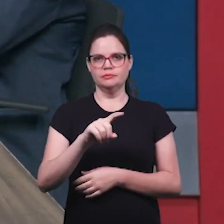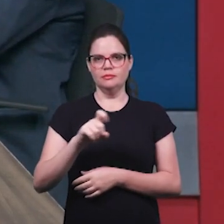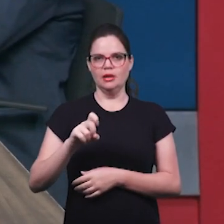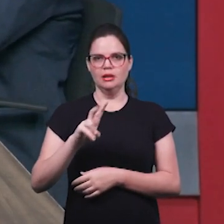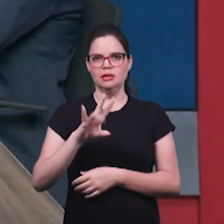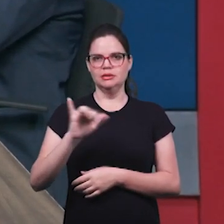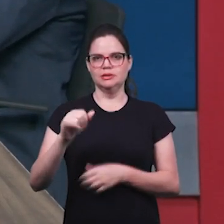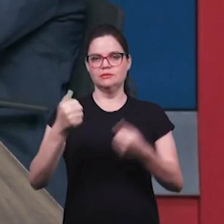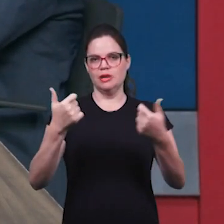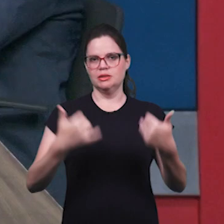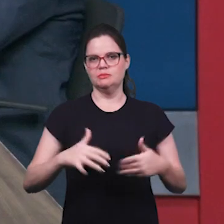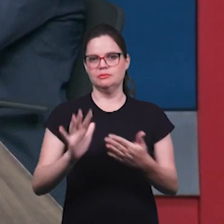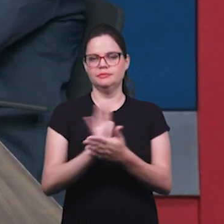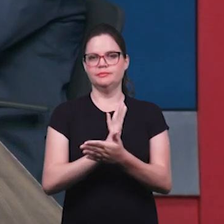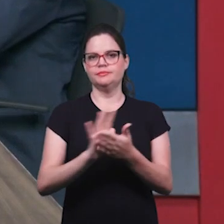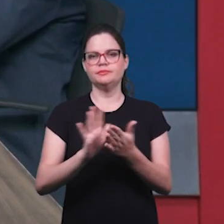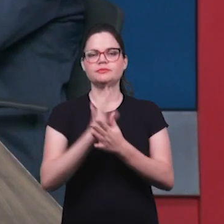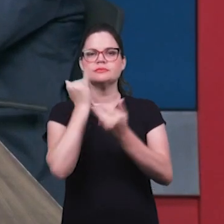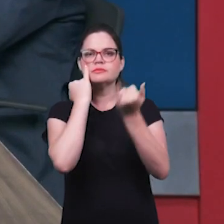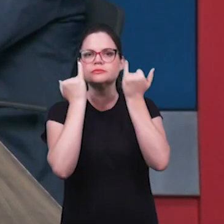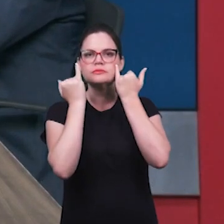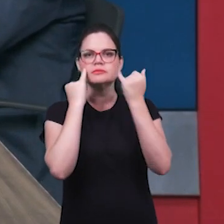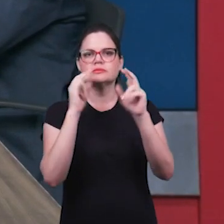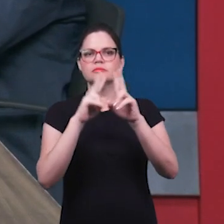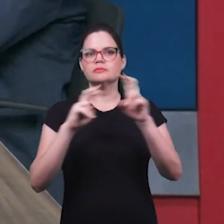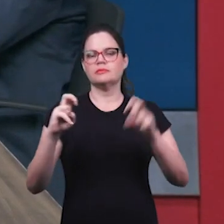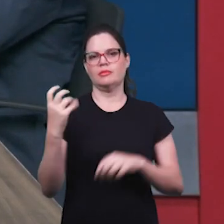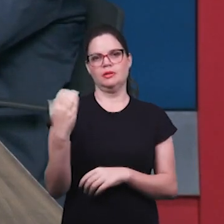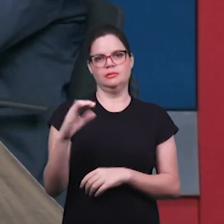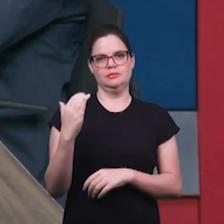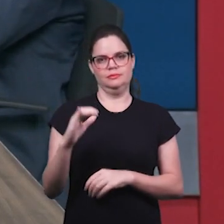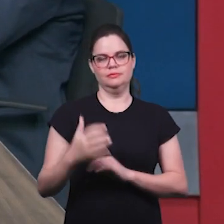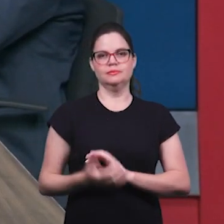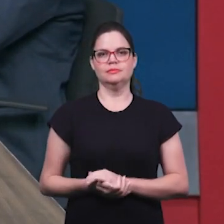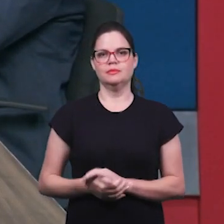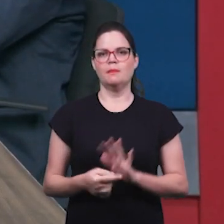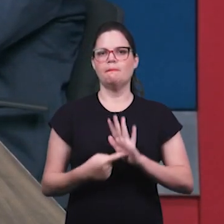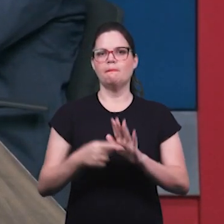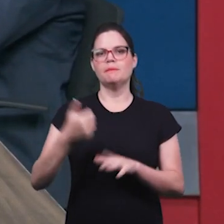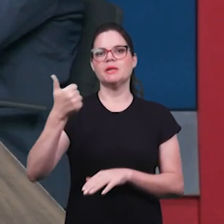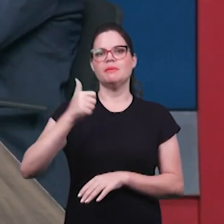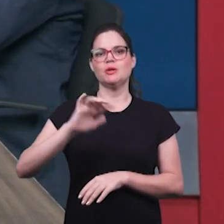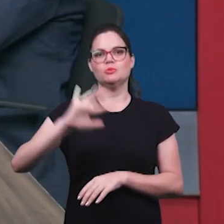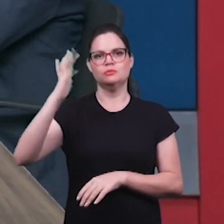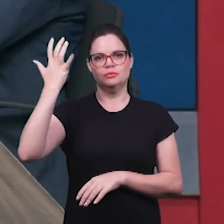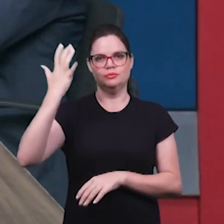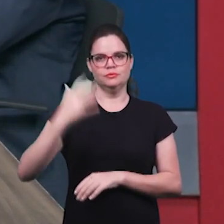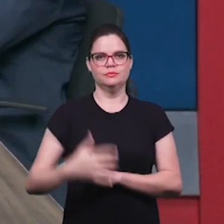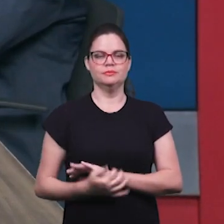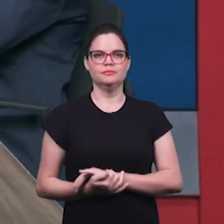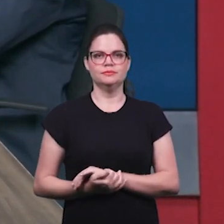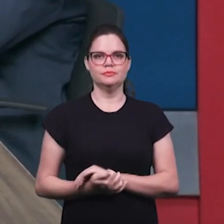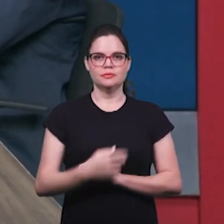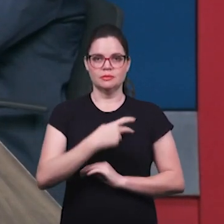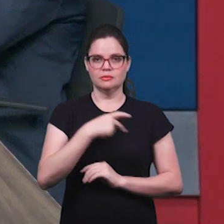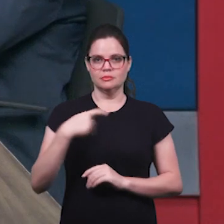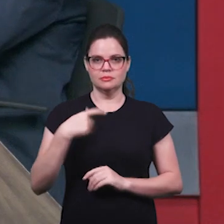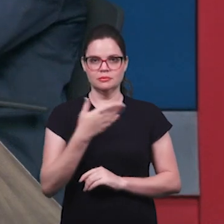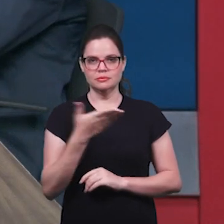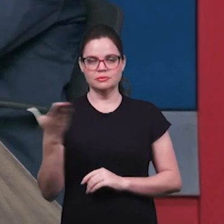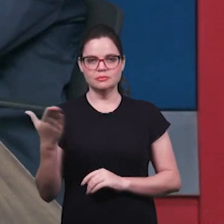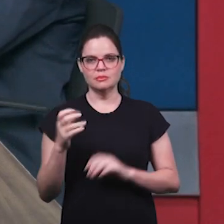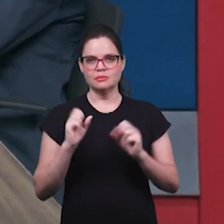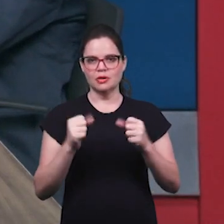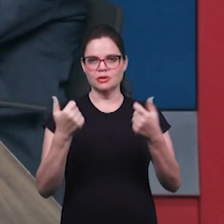possa trazer alguns dados da ciência a respeito desta primeira trombeta. Professor Alex,